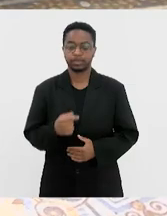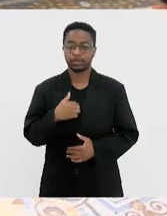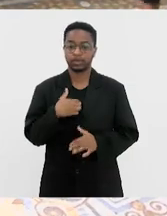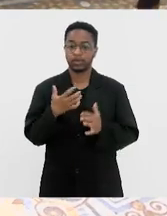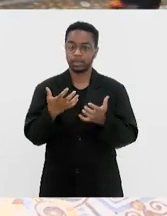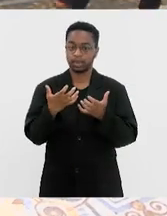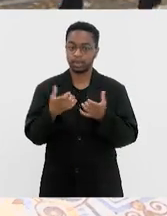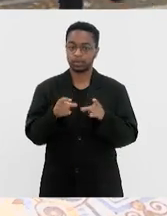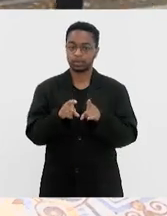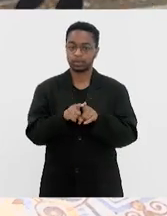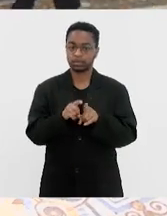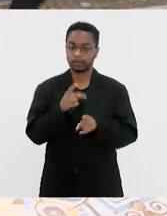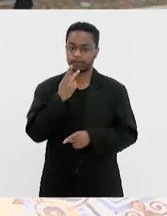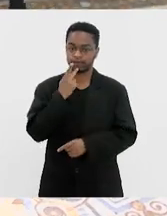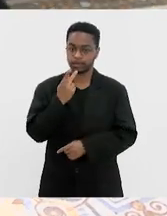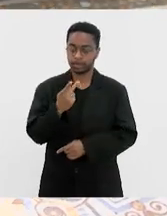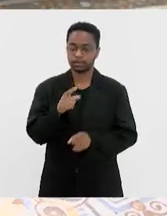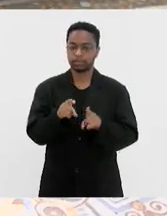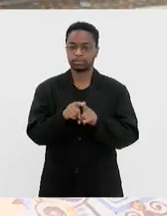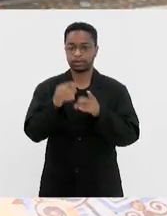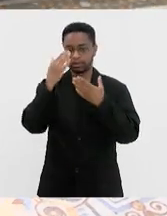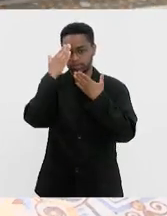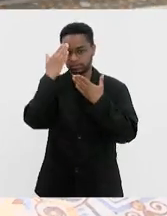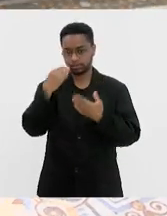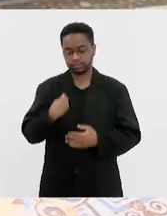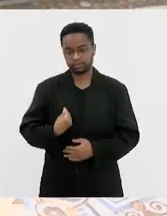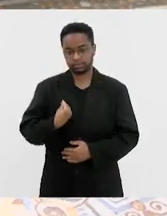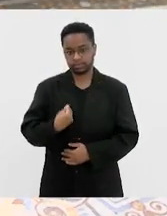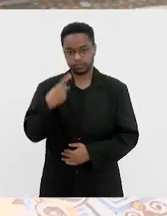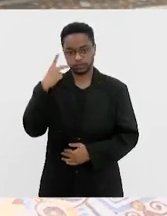falar, né, agradecer a presença dos vereadores aqui,